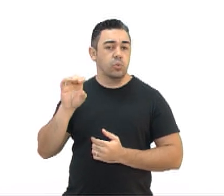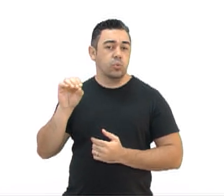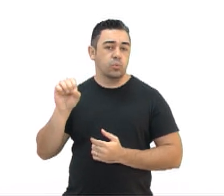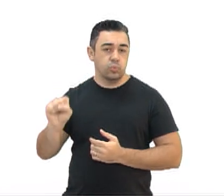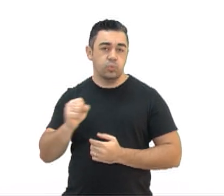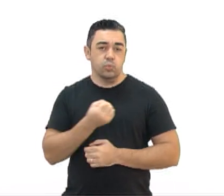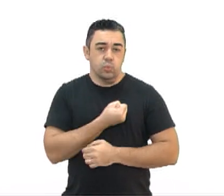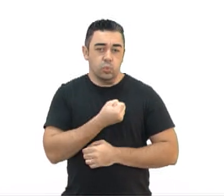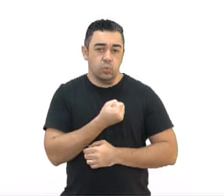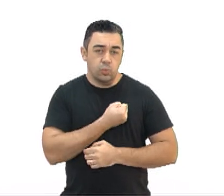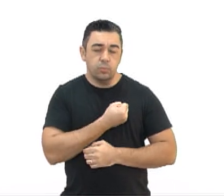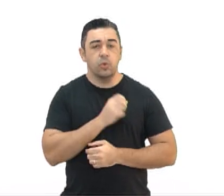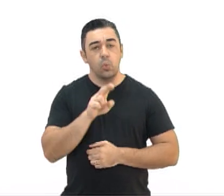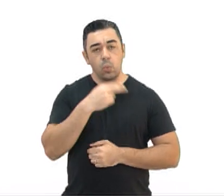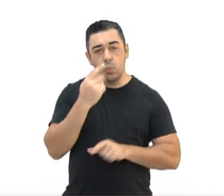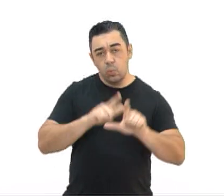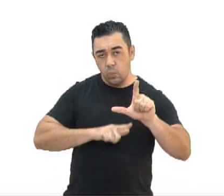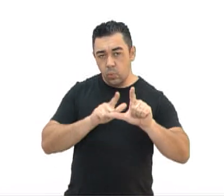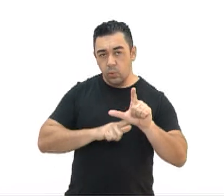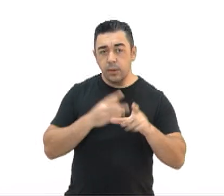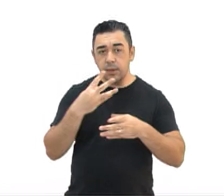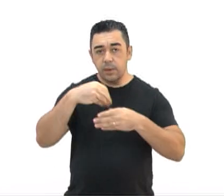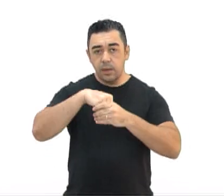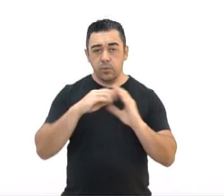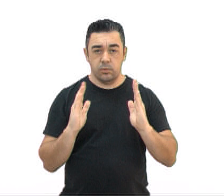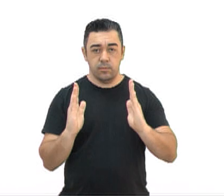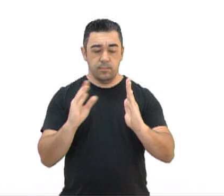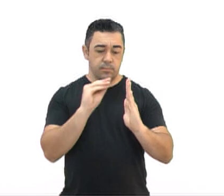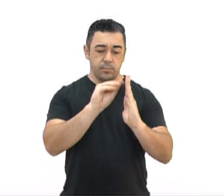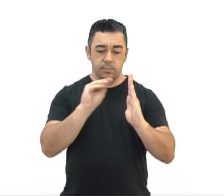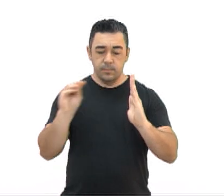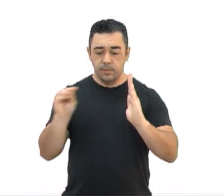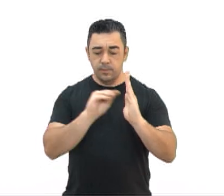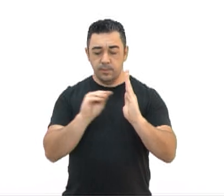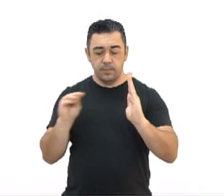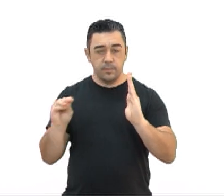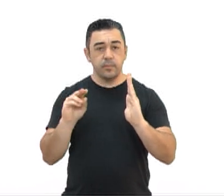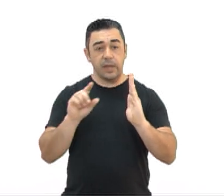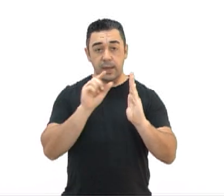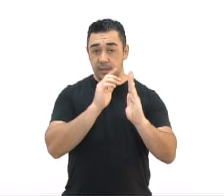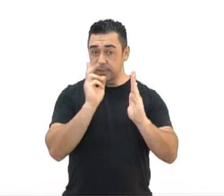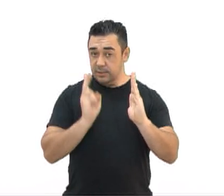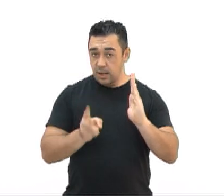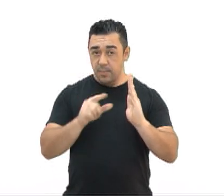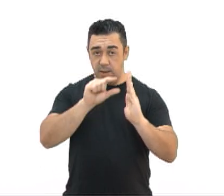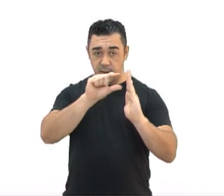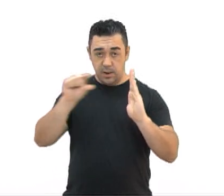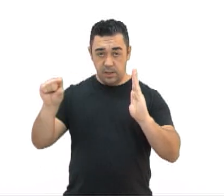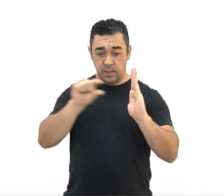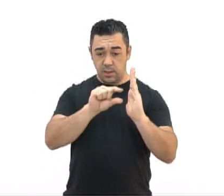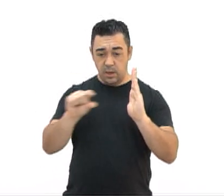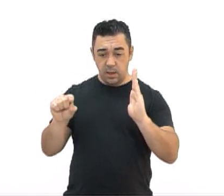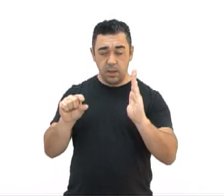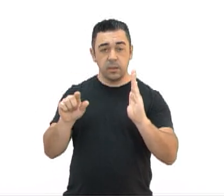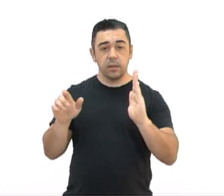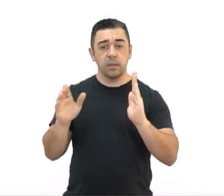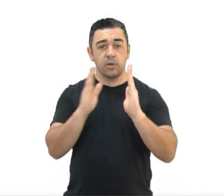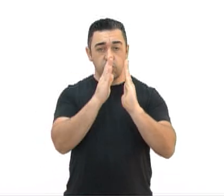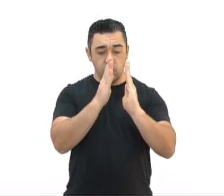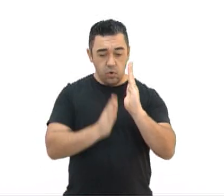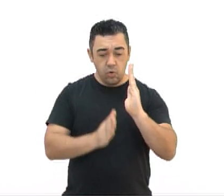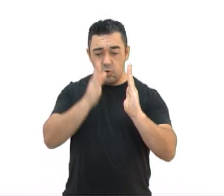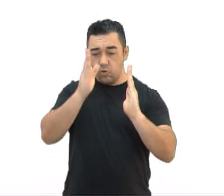matriz? Elas são representadas, os elementos são representados por linha e coluna, tá? Então, olhem